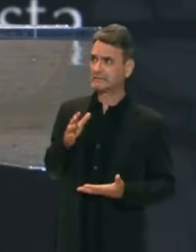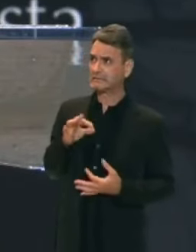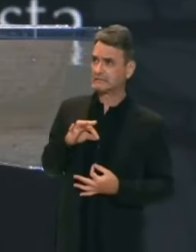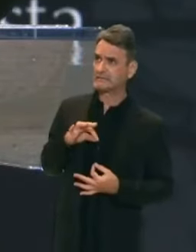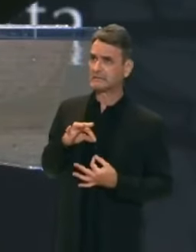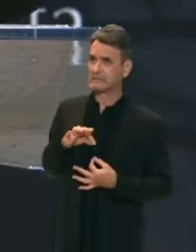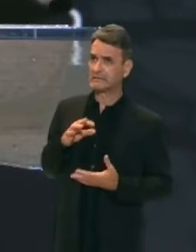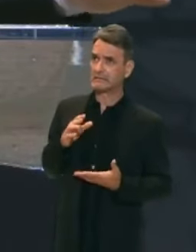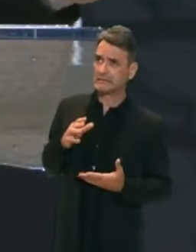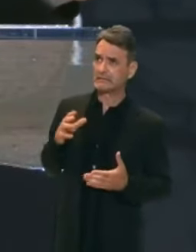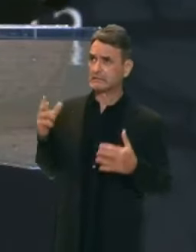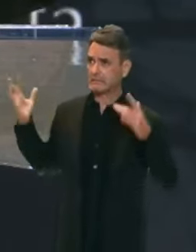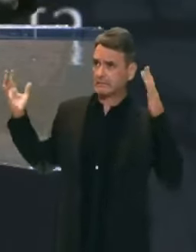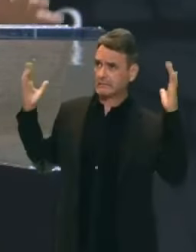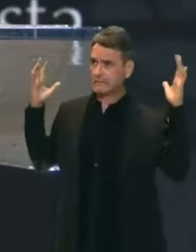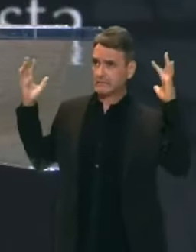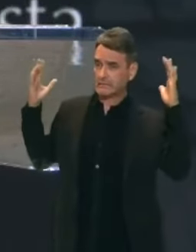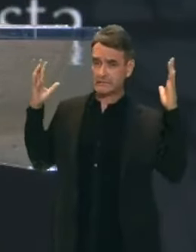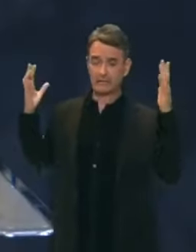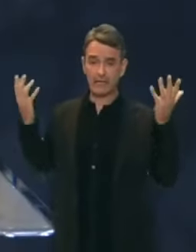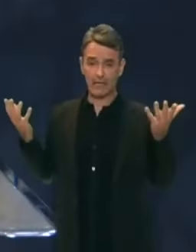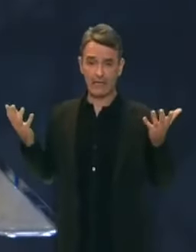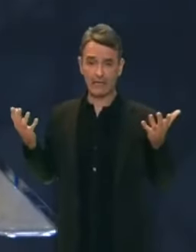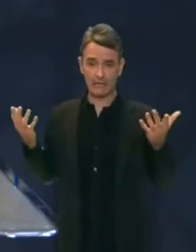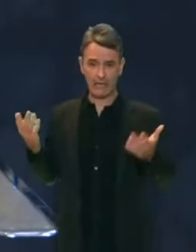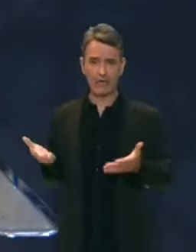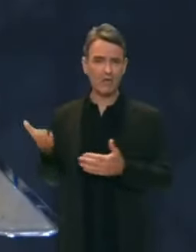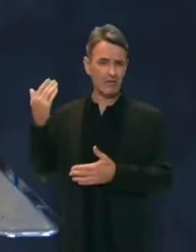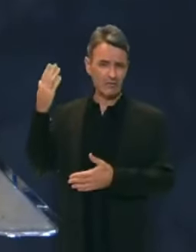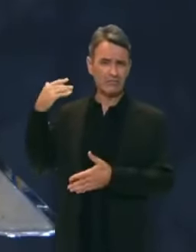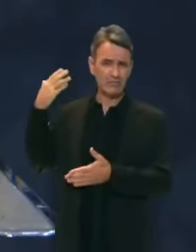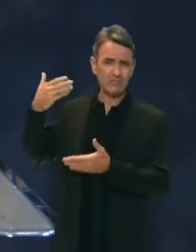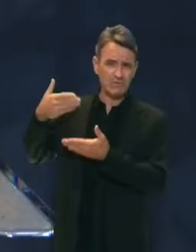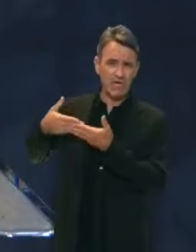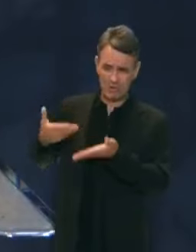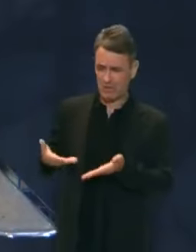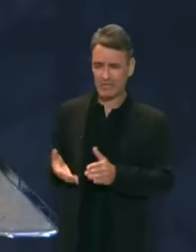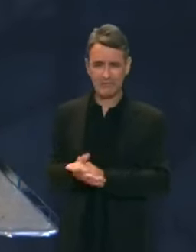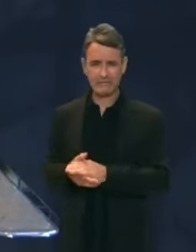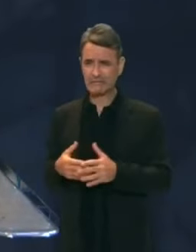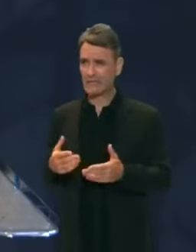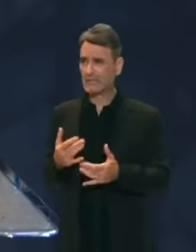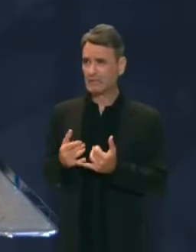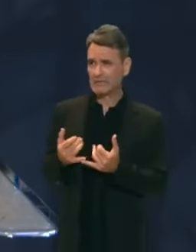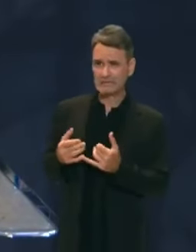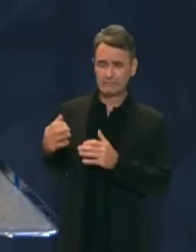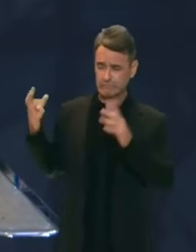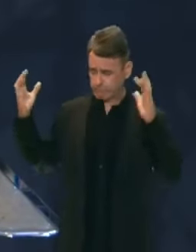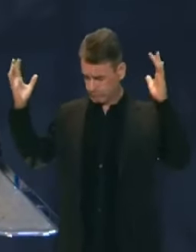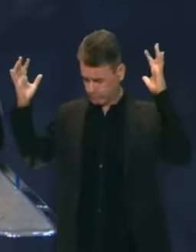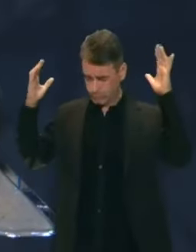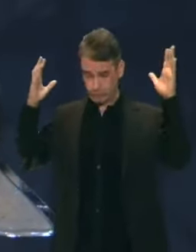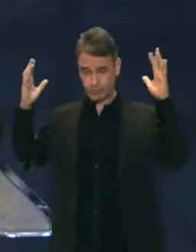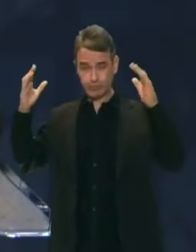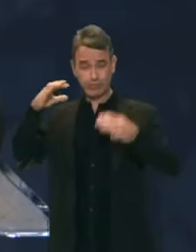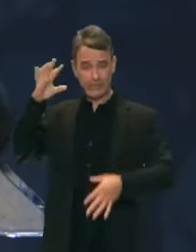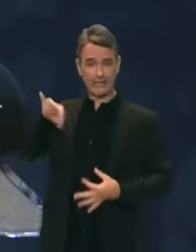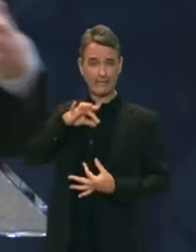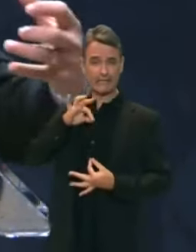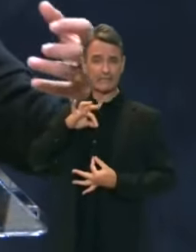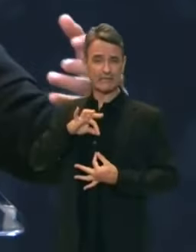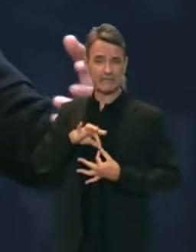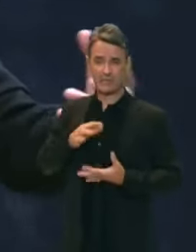no meio de uma grande batalha nesses últimos tempos, nesses últimos dias. Mas nós não